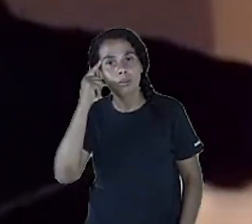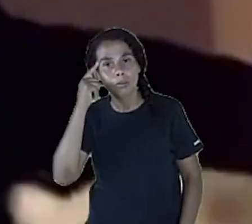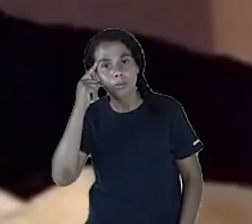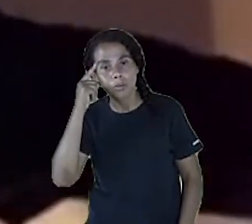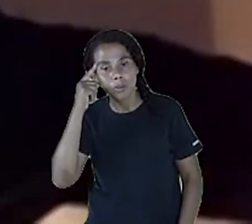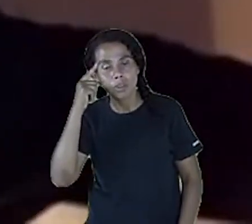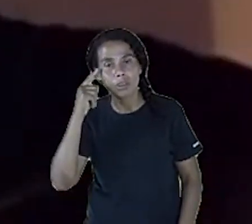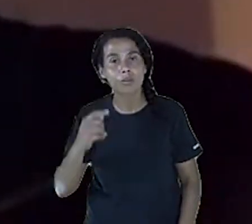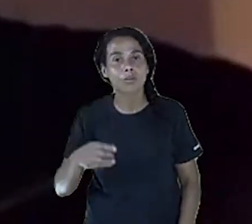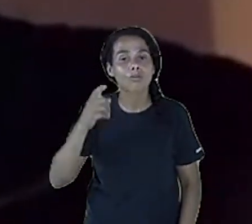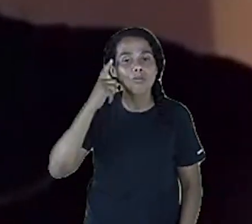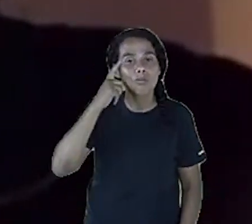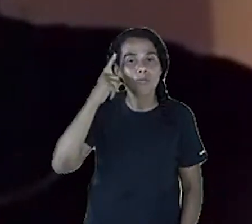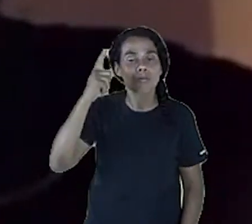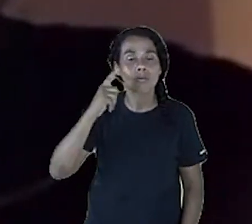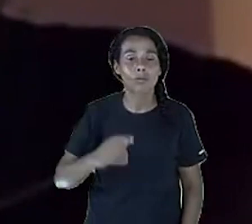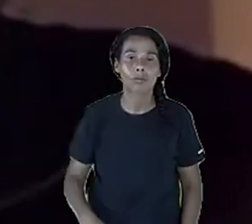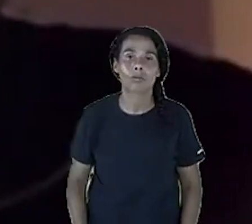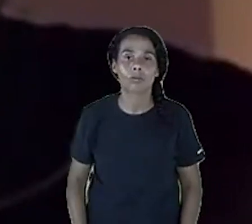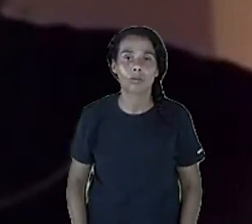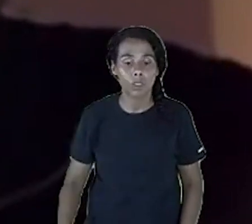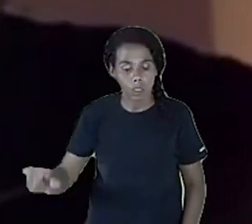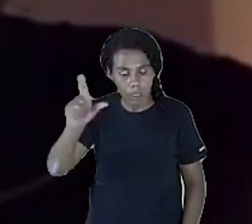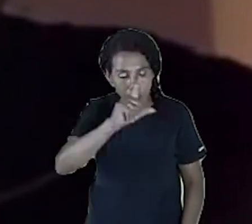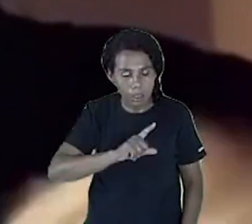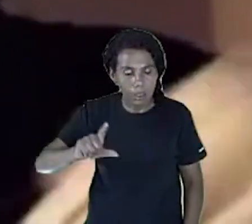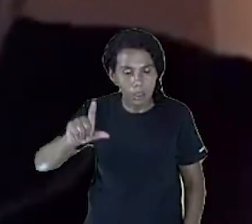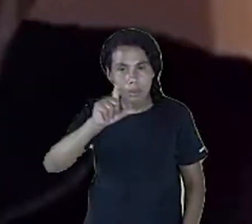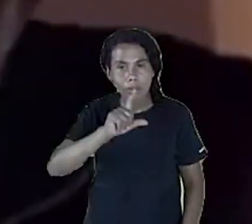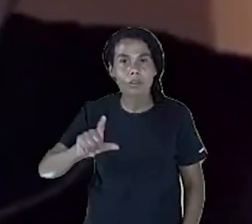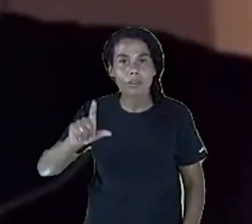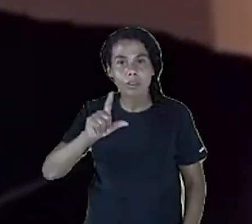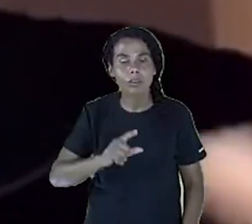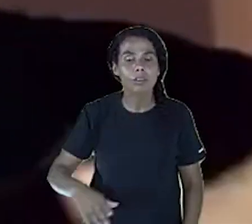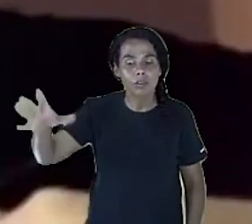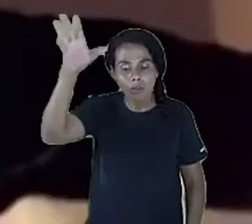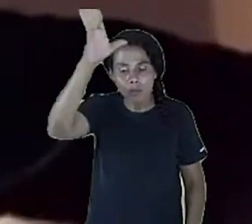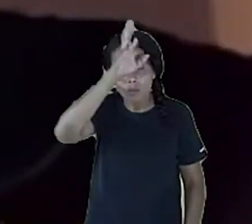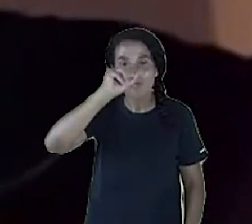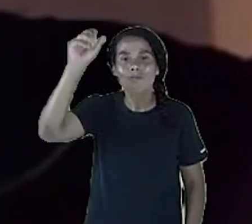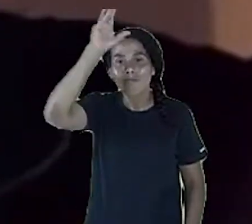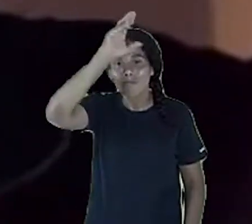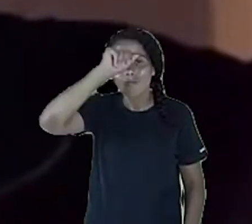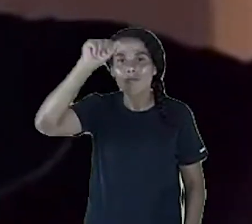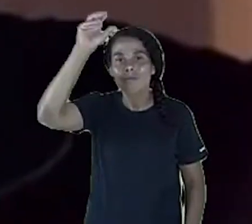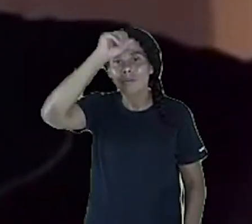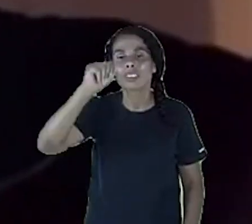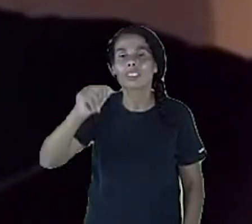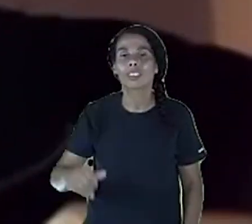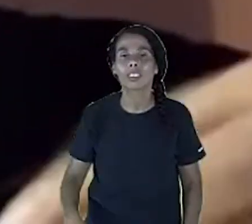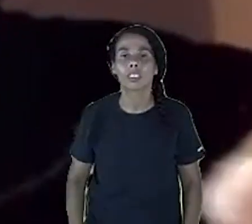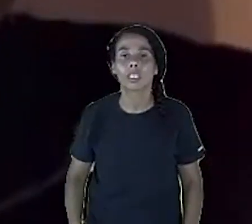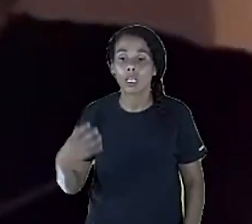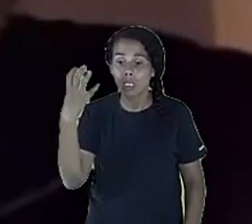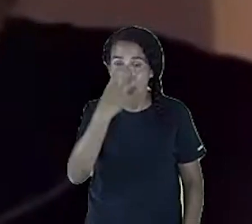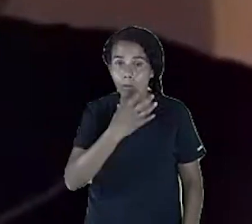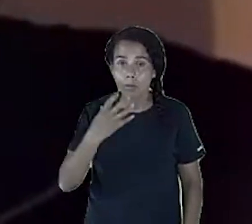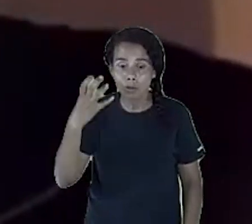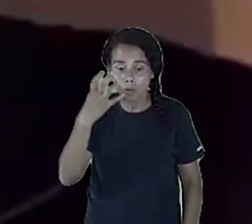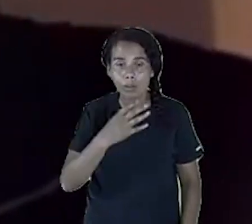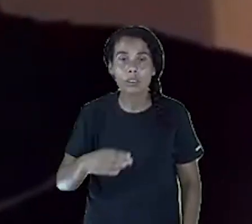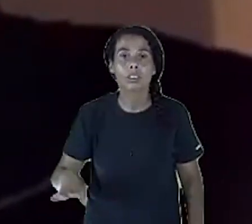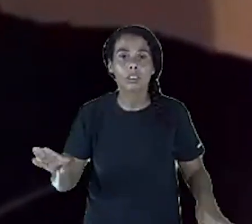da própria literatura, enfim, e através da própria música, através das